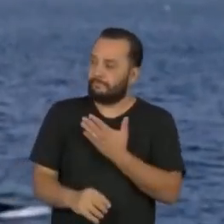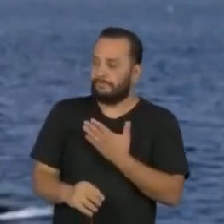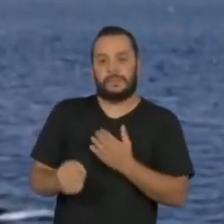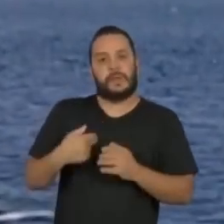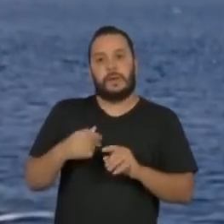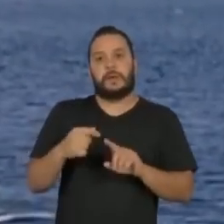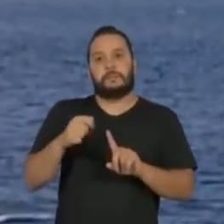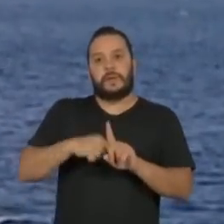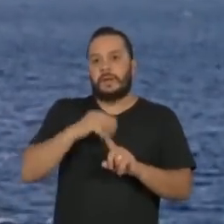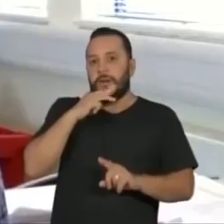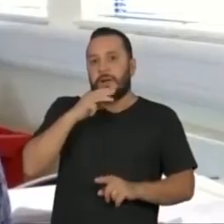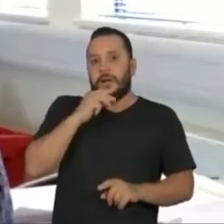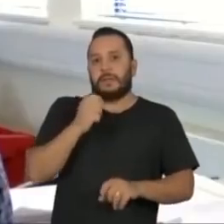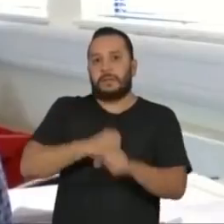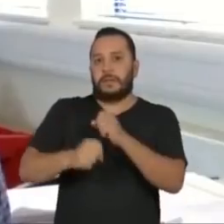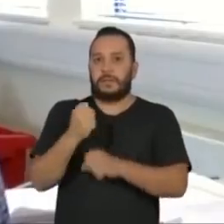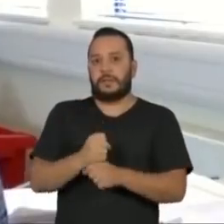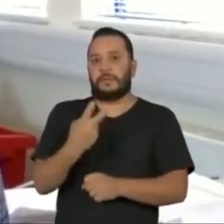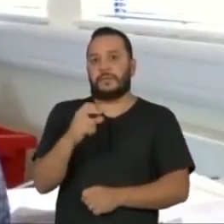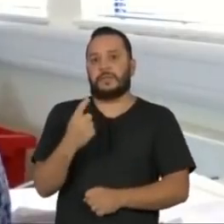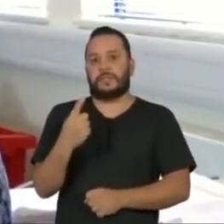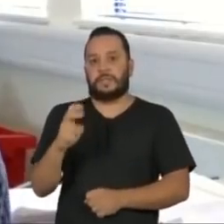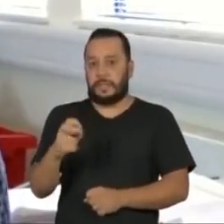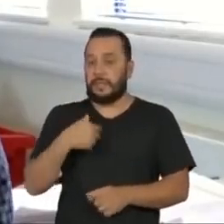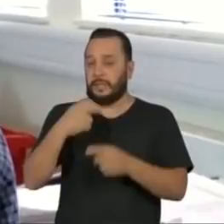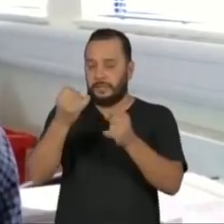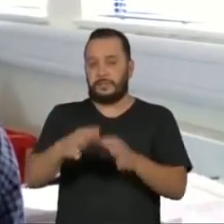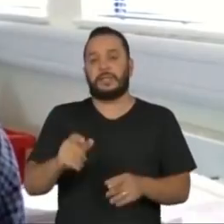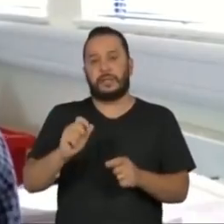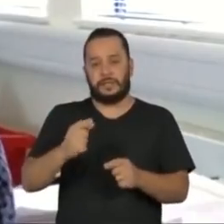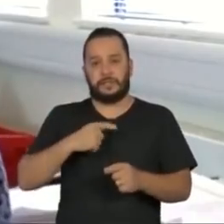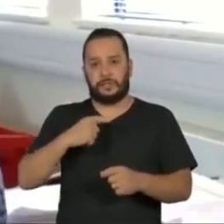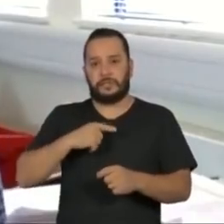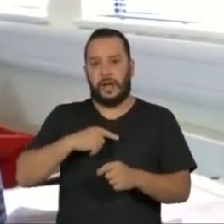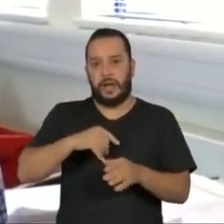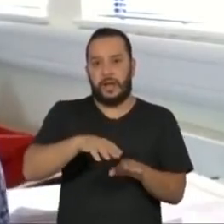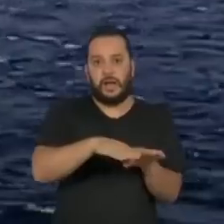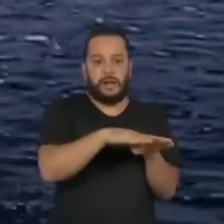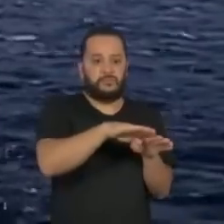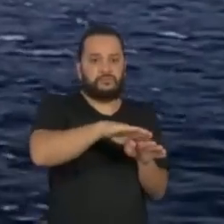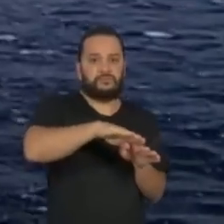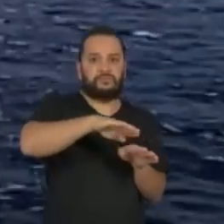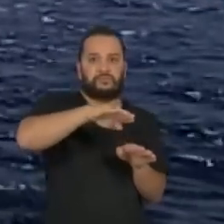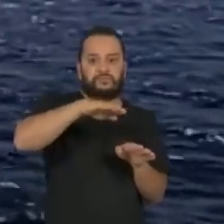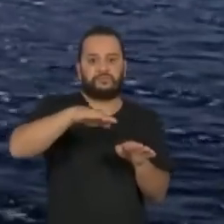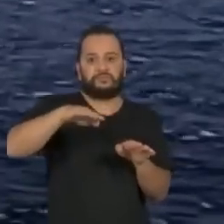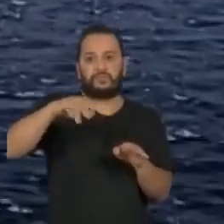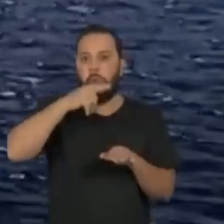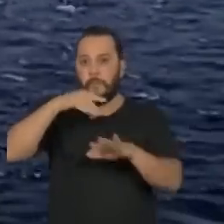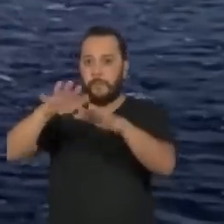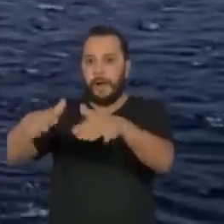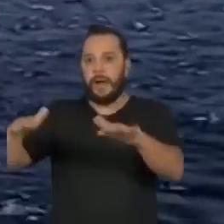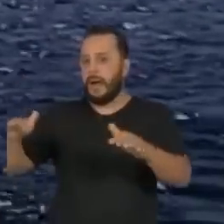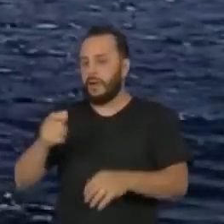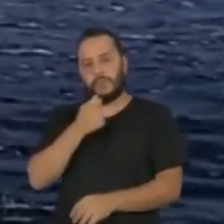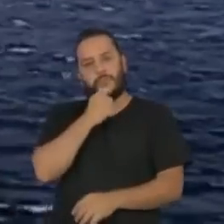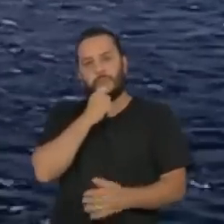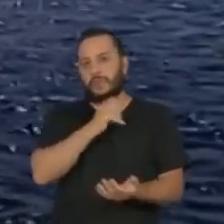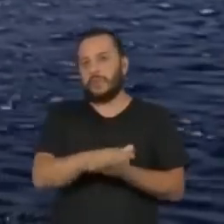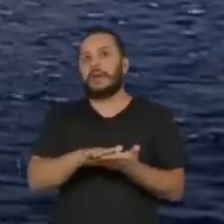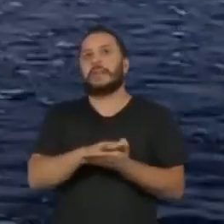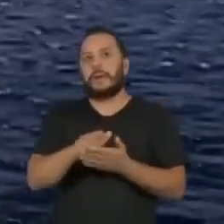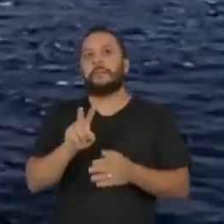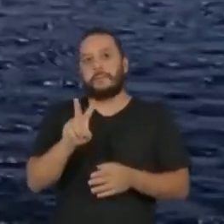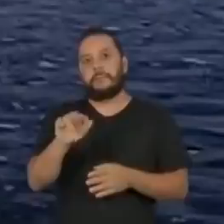em março de 2015. Os cientistas dizem que o A68 não chegará inteiro às águas agitadas do mar aberto, mas sua